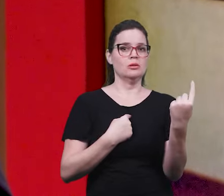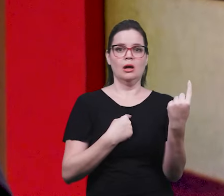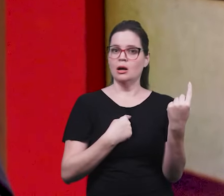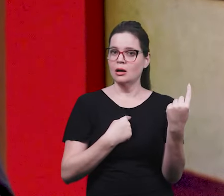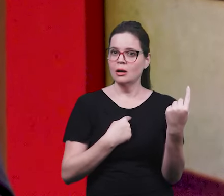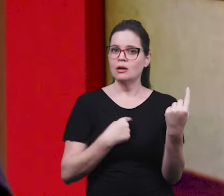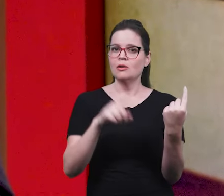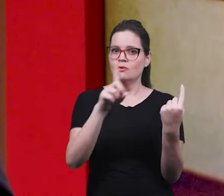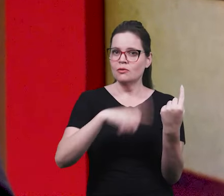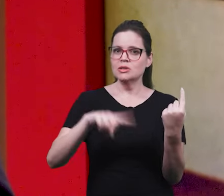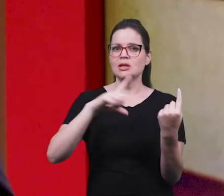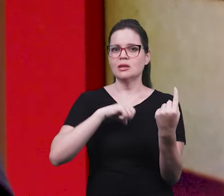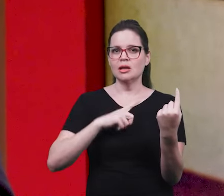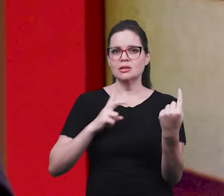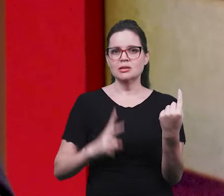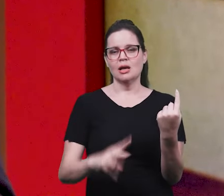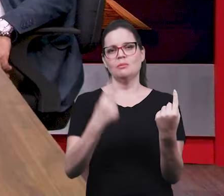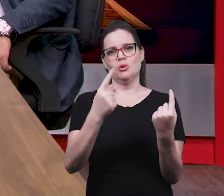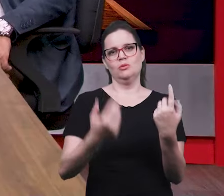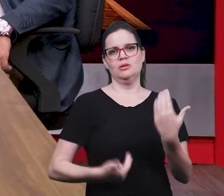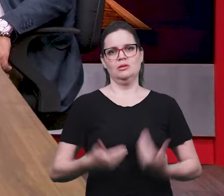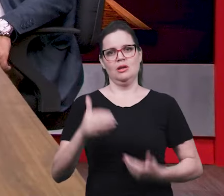não. É isso mesmo. Sempre tem um fiel, né?